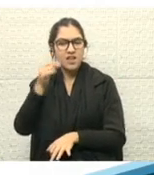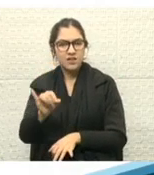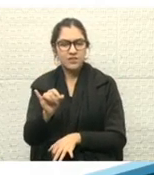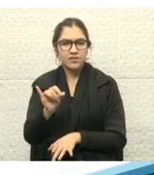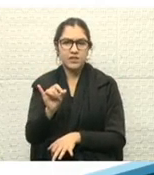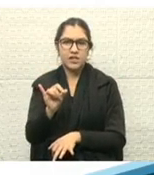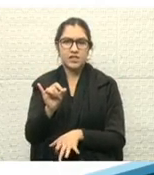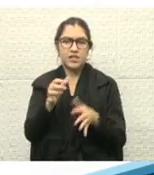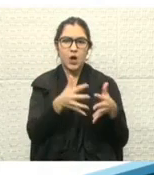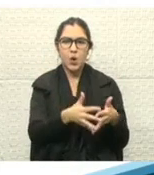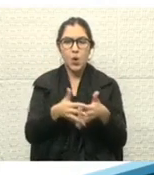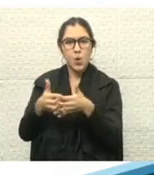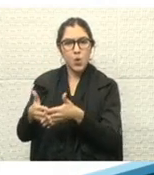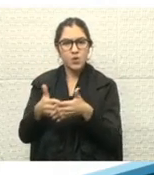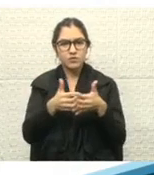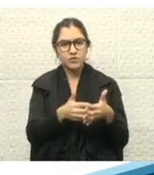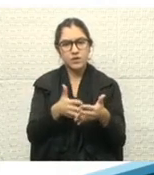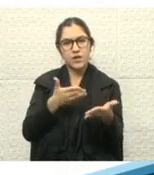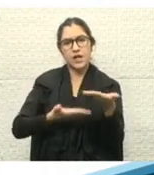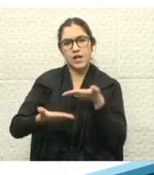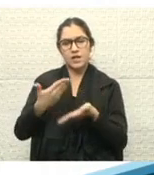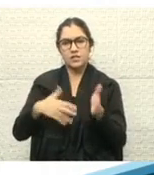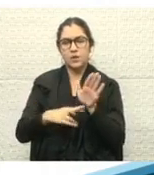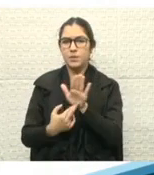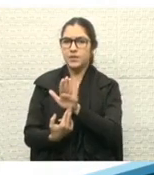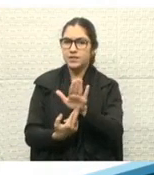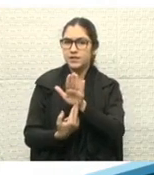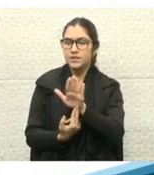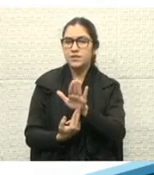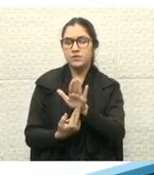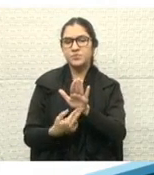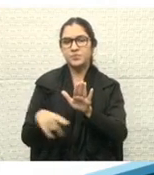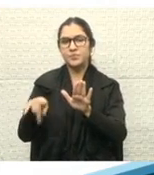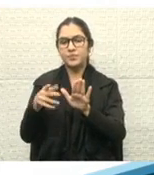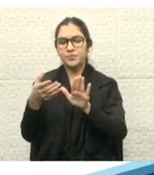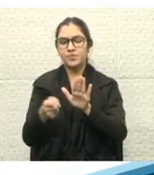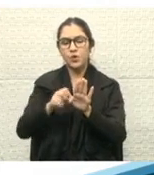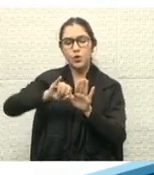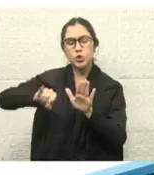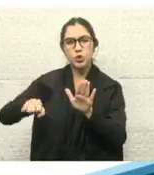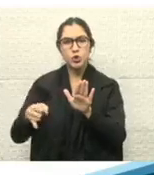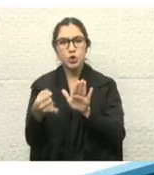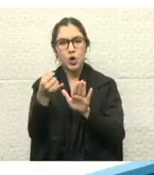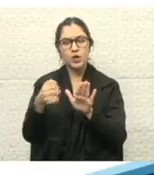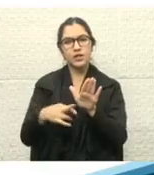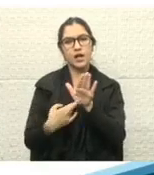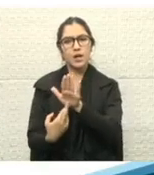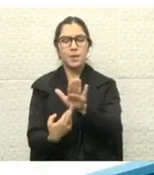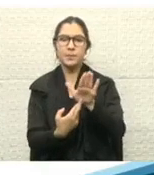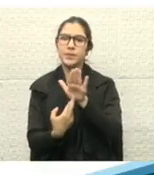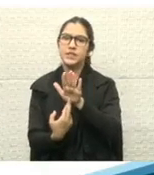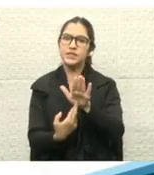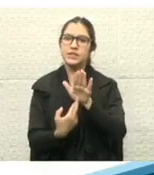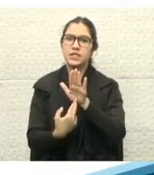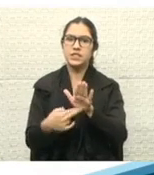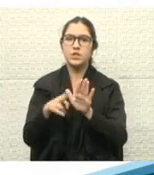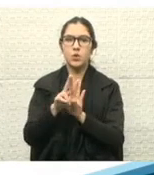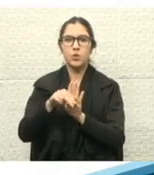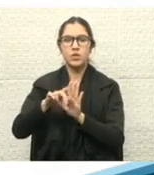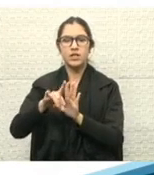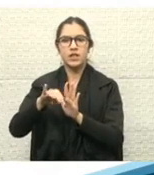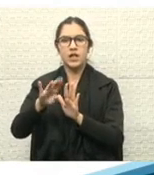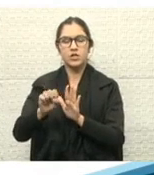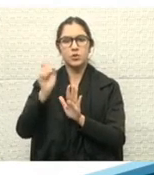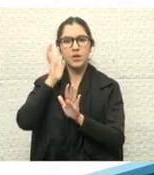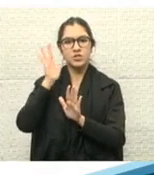essas confusões em relação às representações, adotar o J na representação da unidade